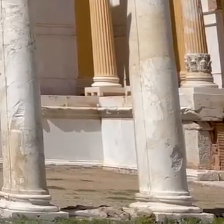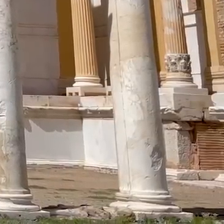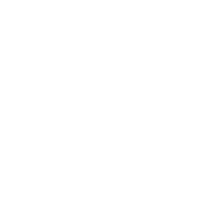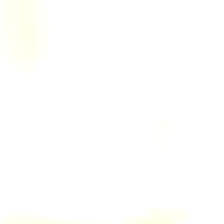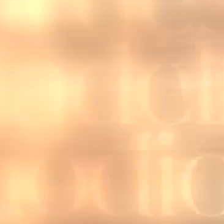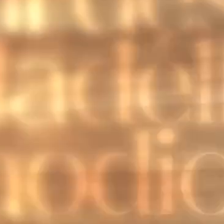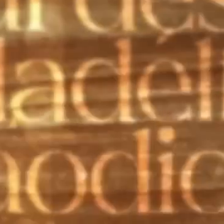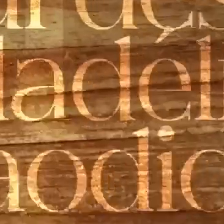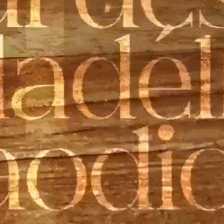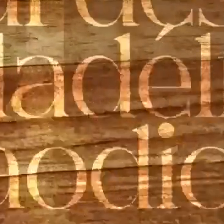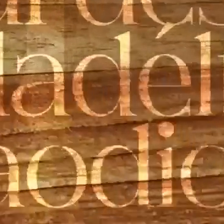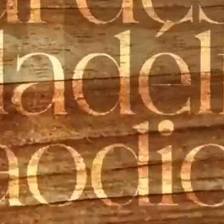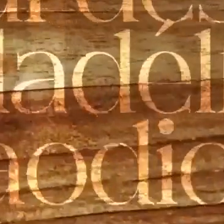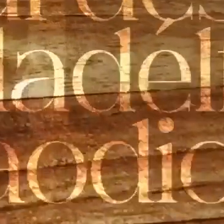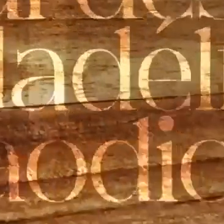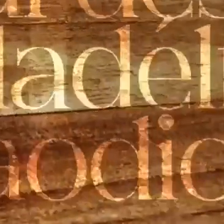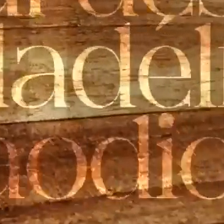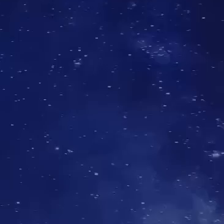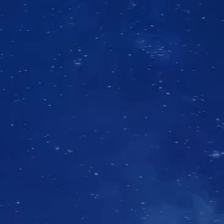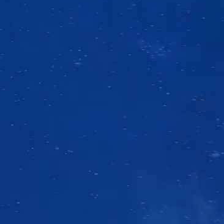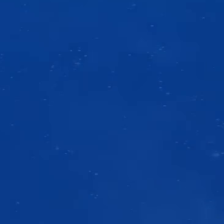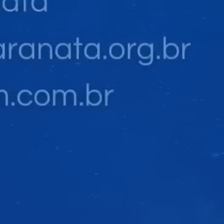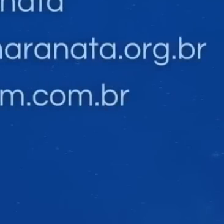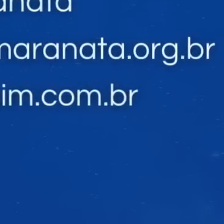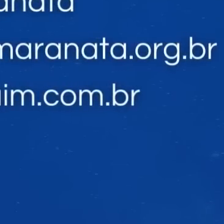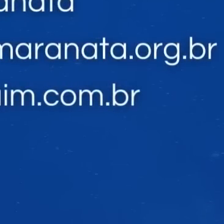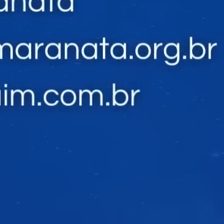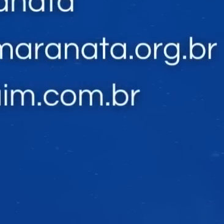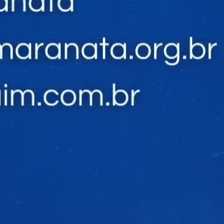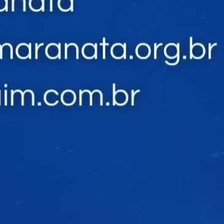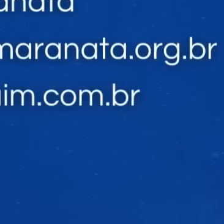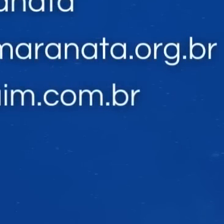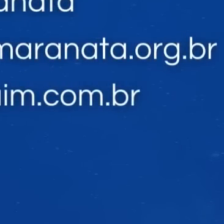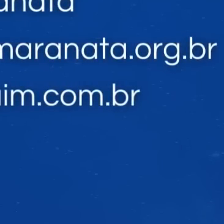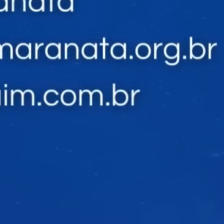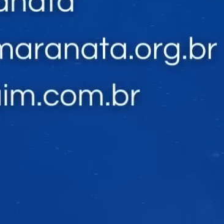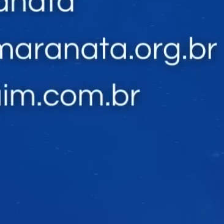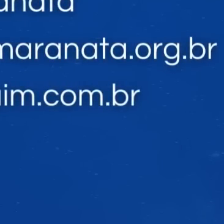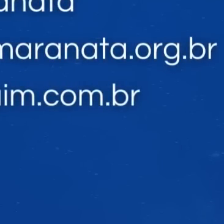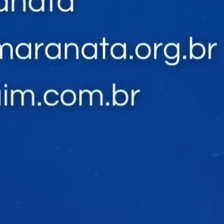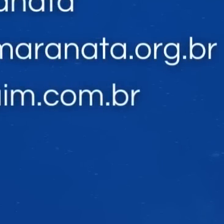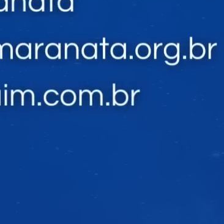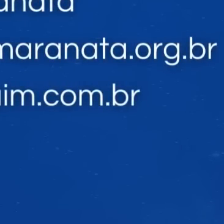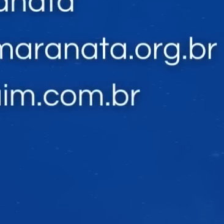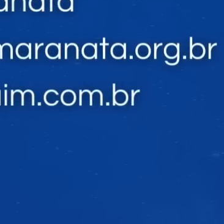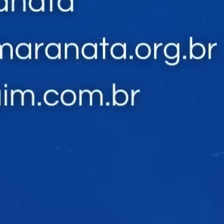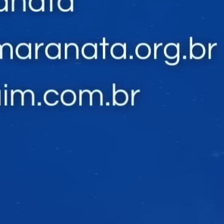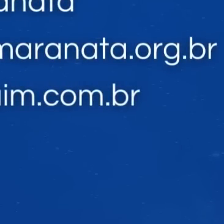Maranata.